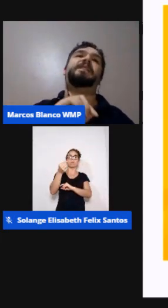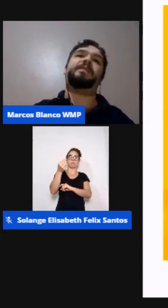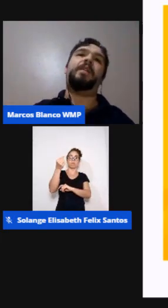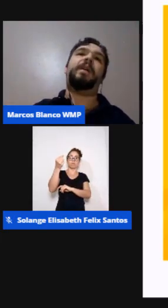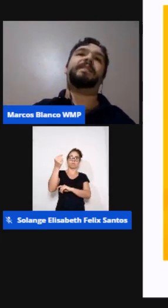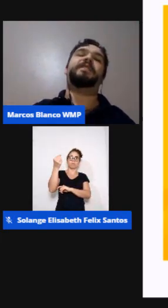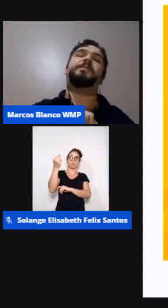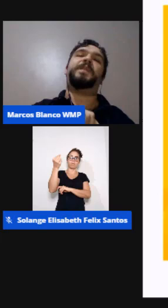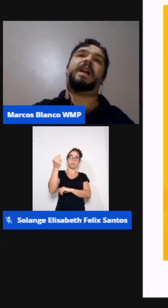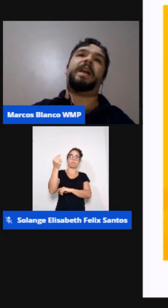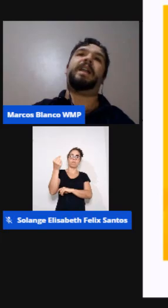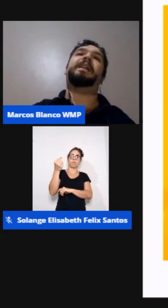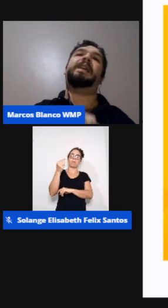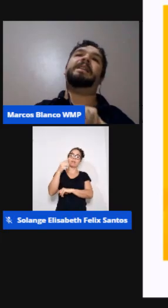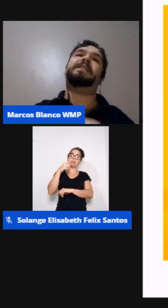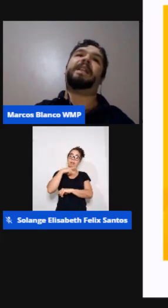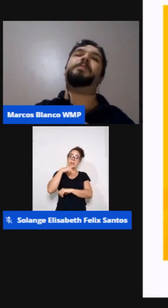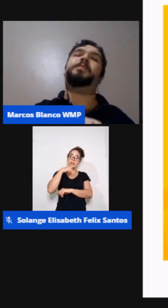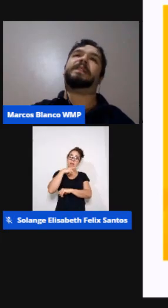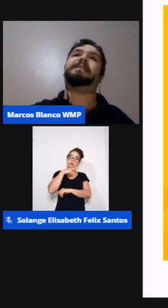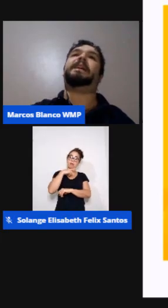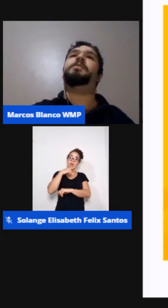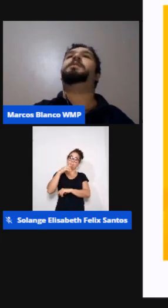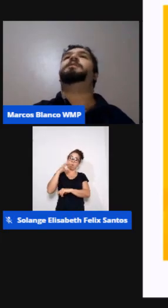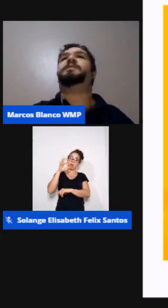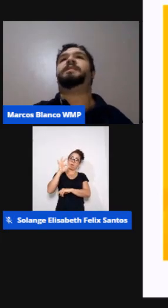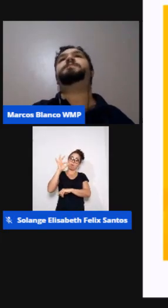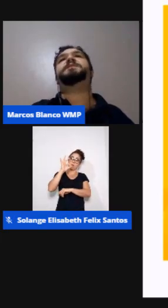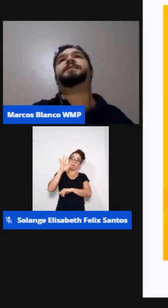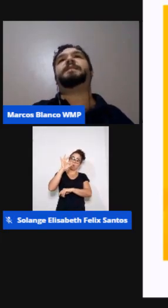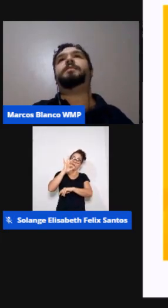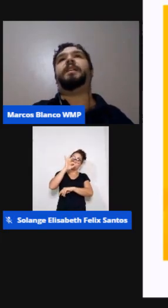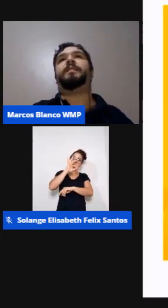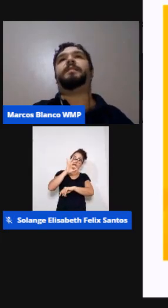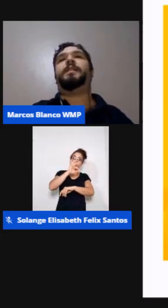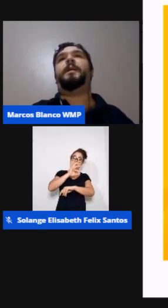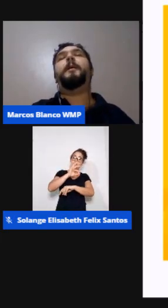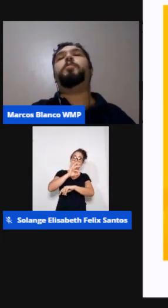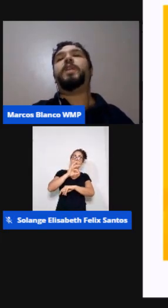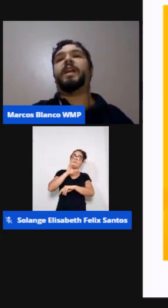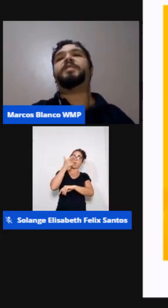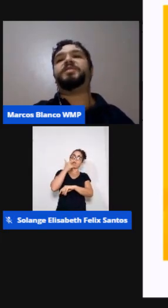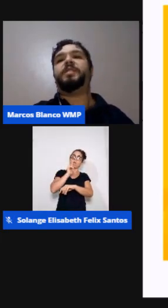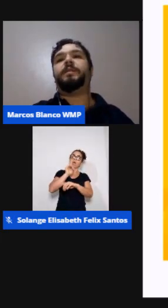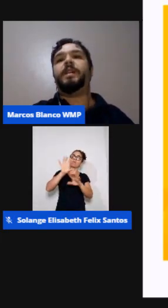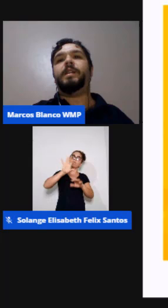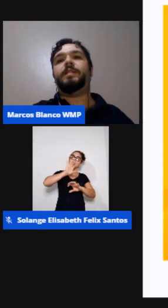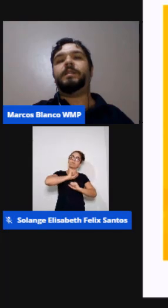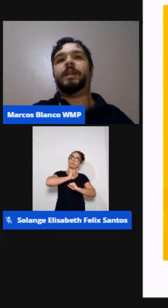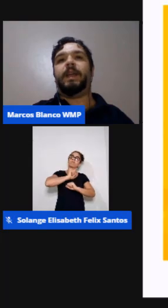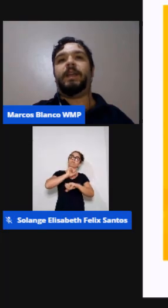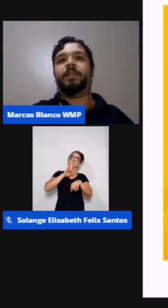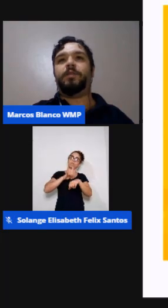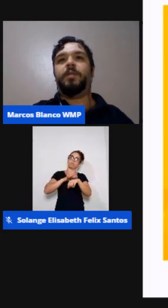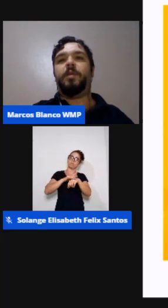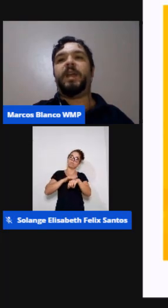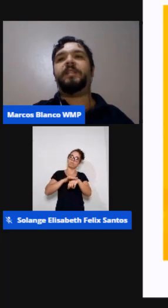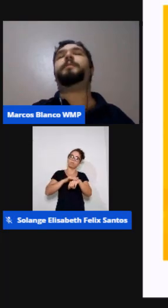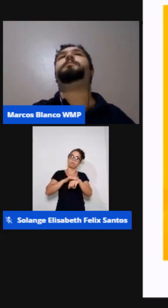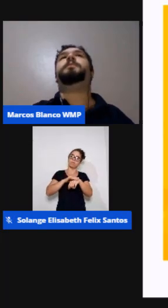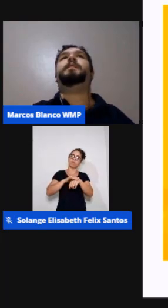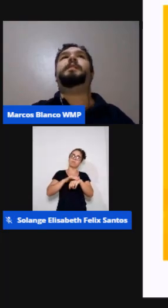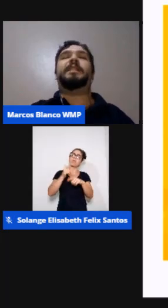infelizmente, se tiver um Aedes aegypti picar ela, ele tem o potencial de transmitir essa doença. Por que a gente não vê